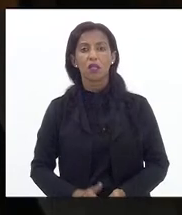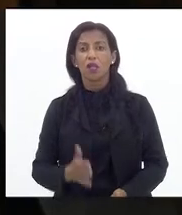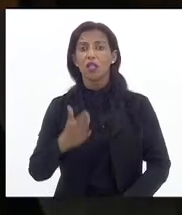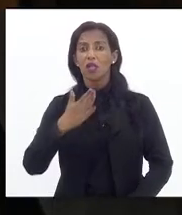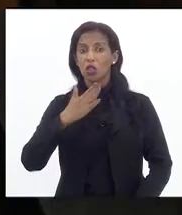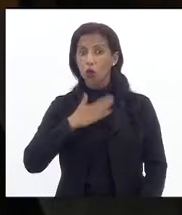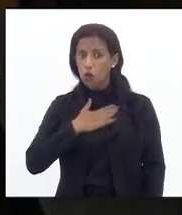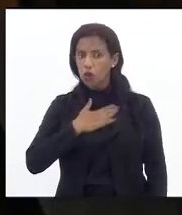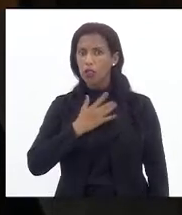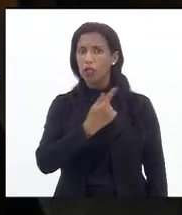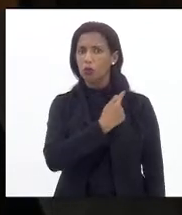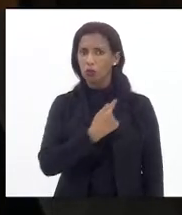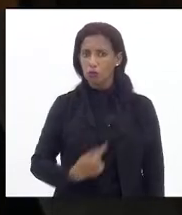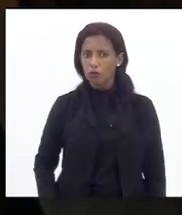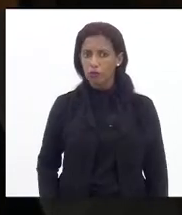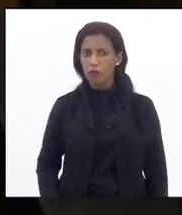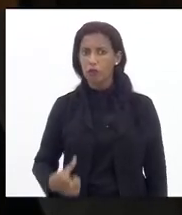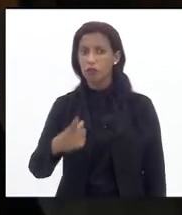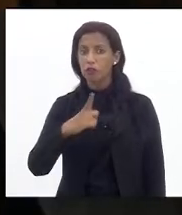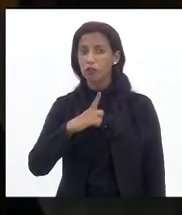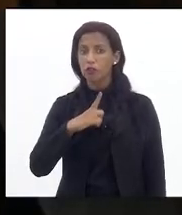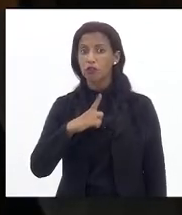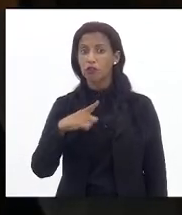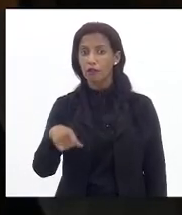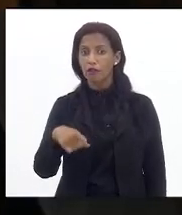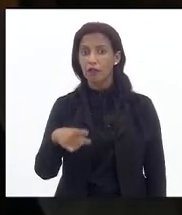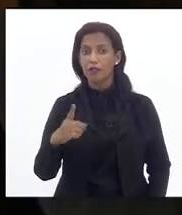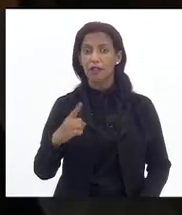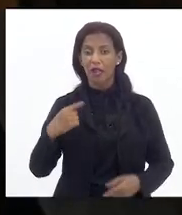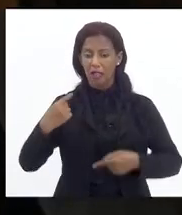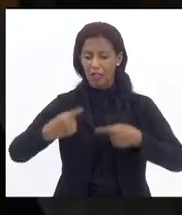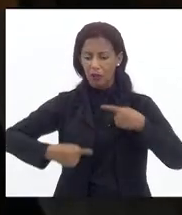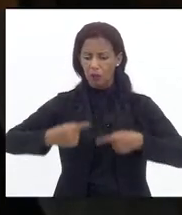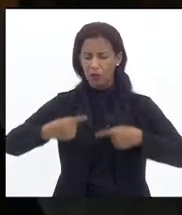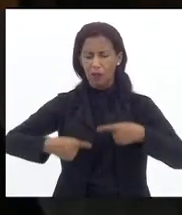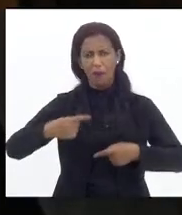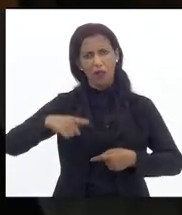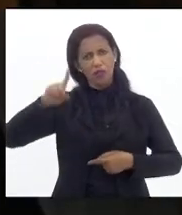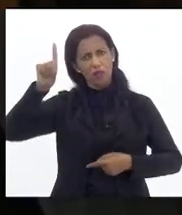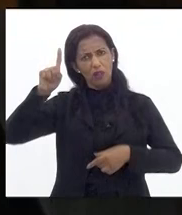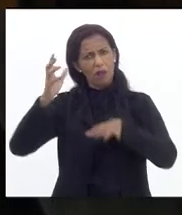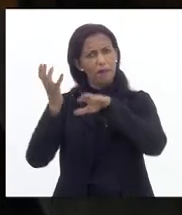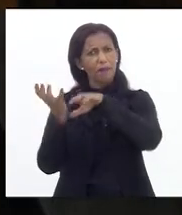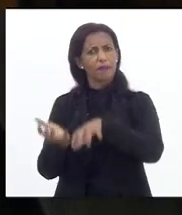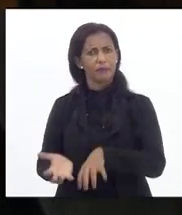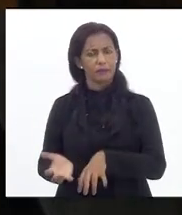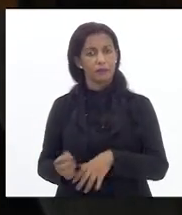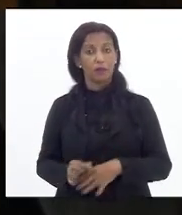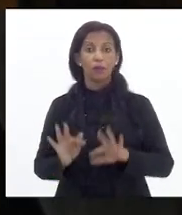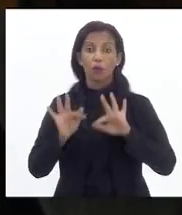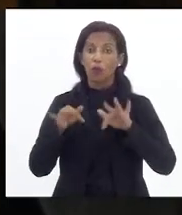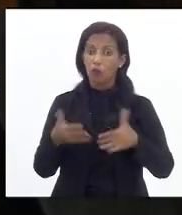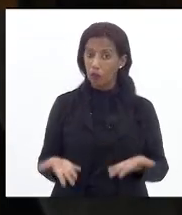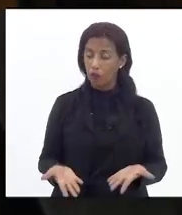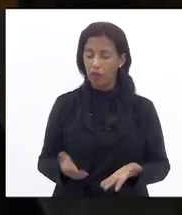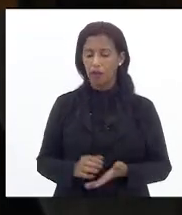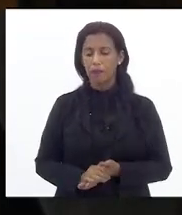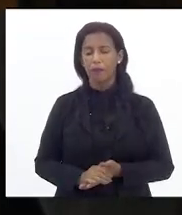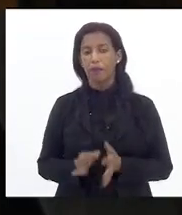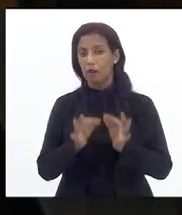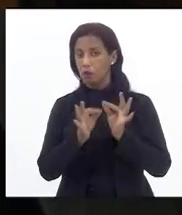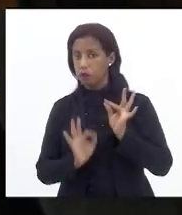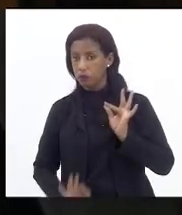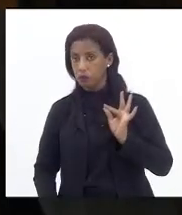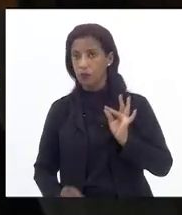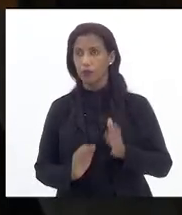que o nosso governo eu tivesse a grandeza de poder tá levando esse debate a Brasília por fim para não poder